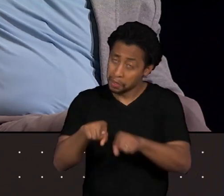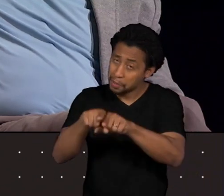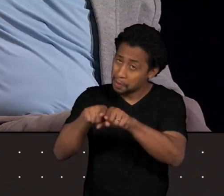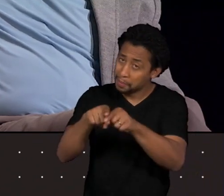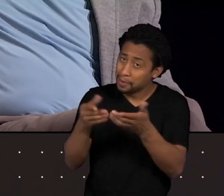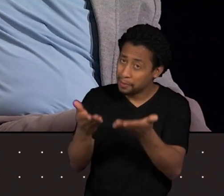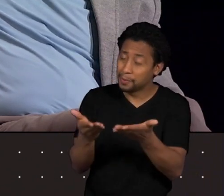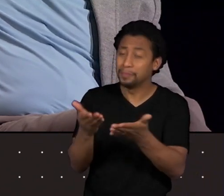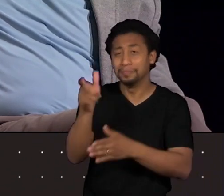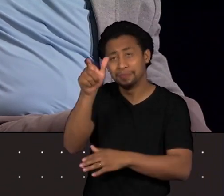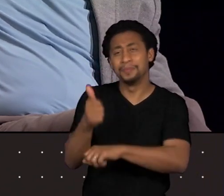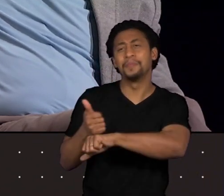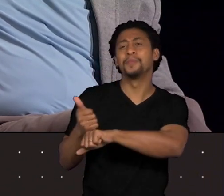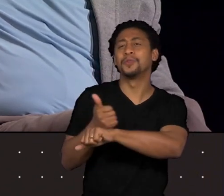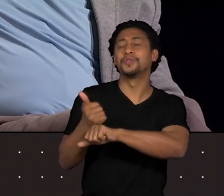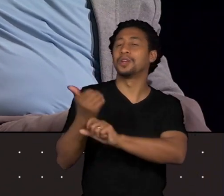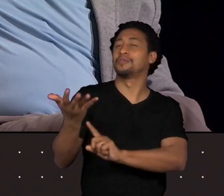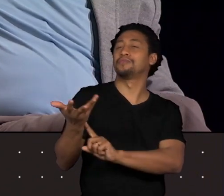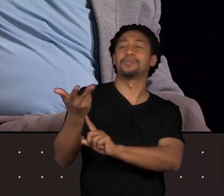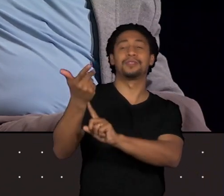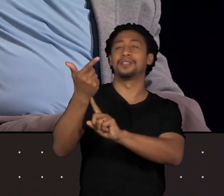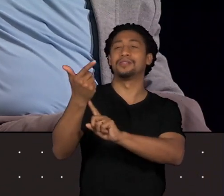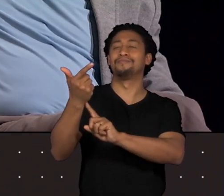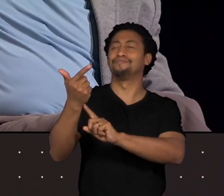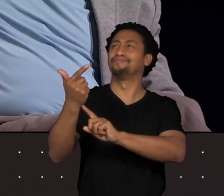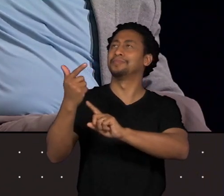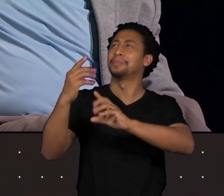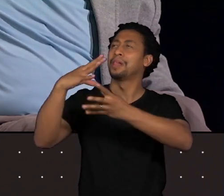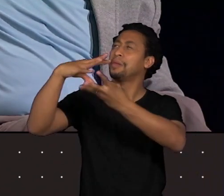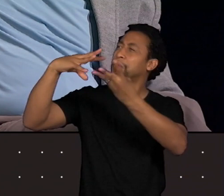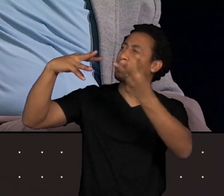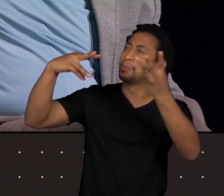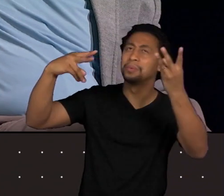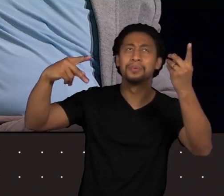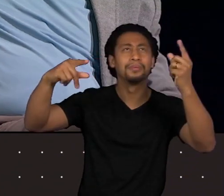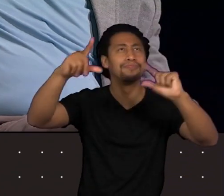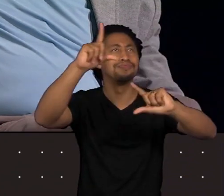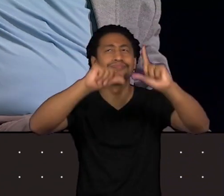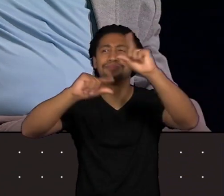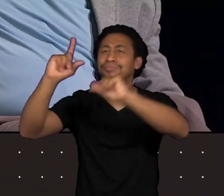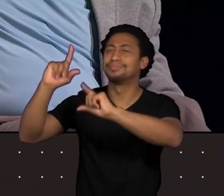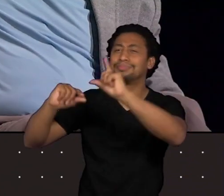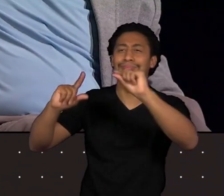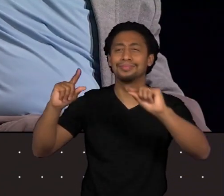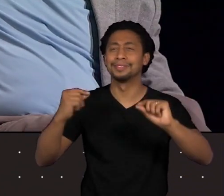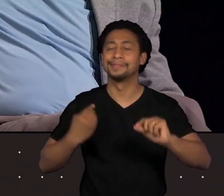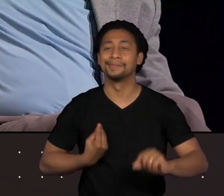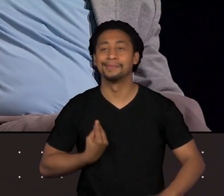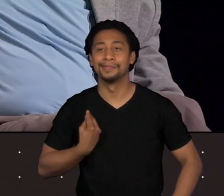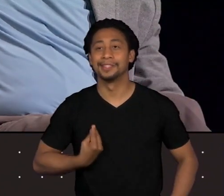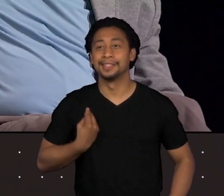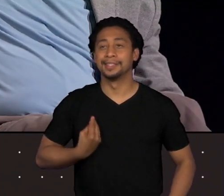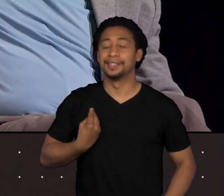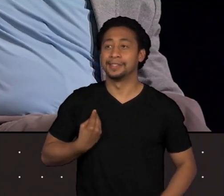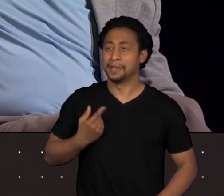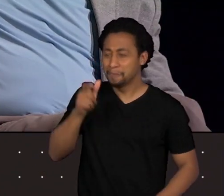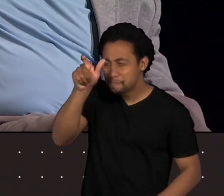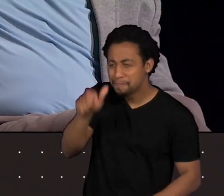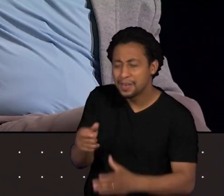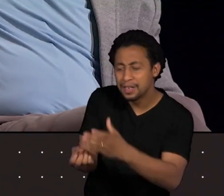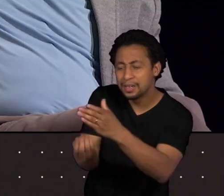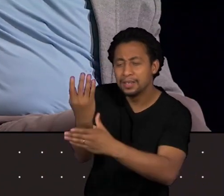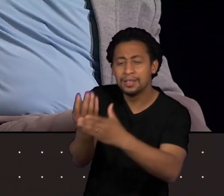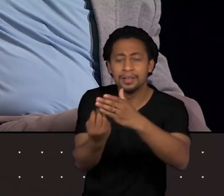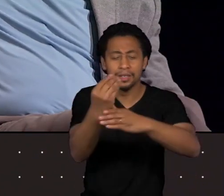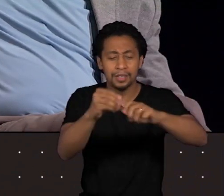artista Antônio Antônio constelação Antônio vida Antônio criação Antônio Terra